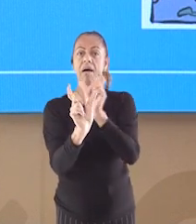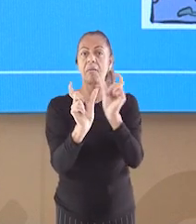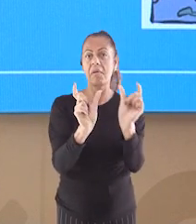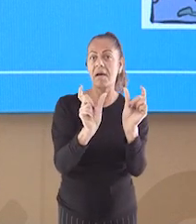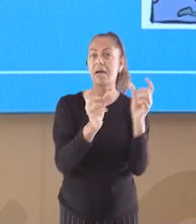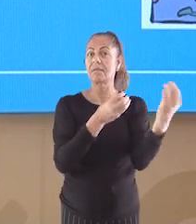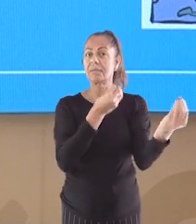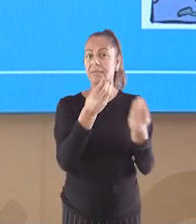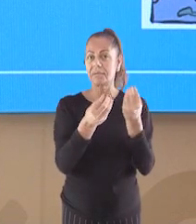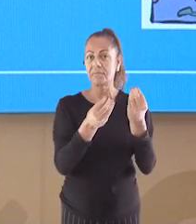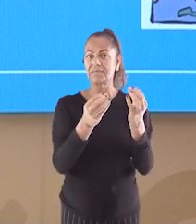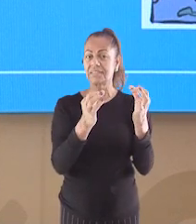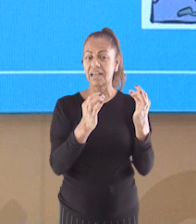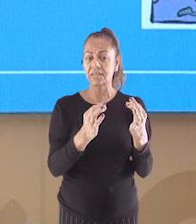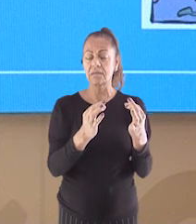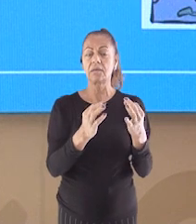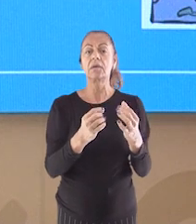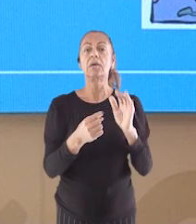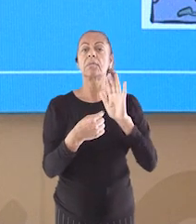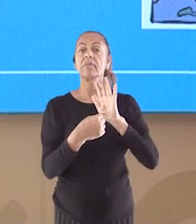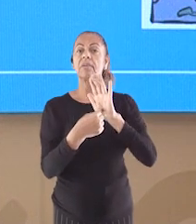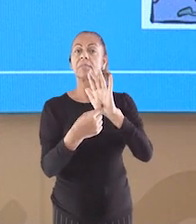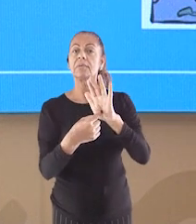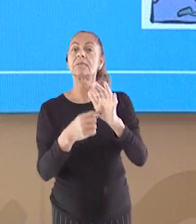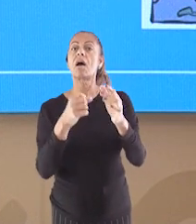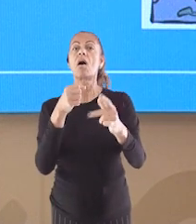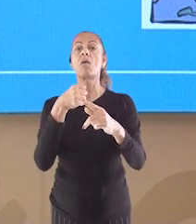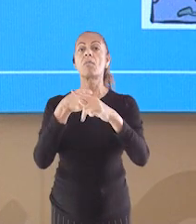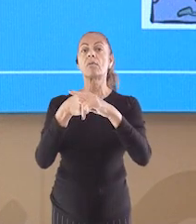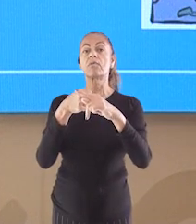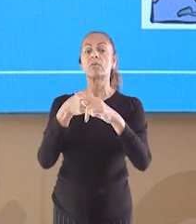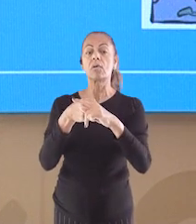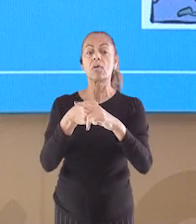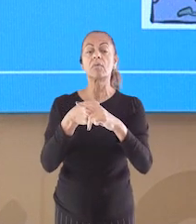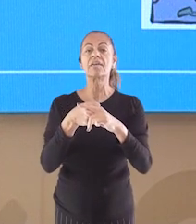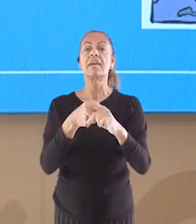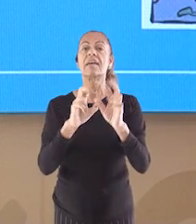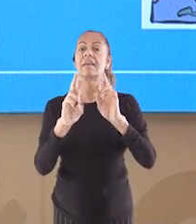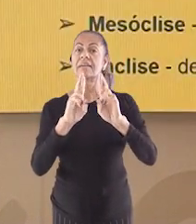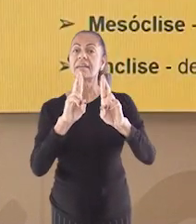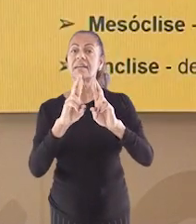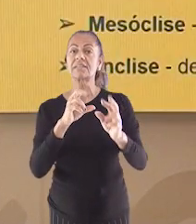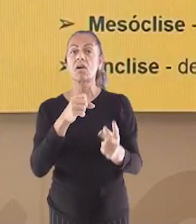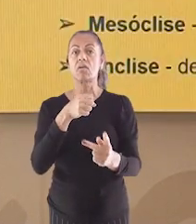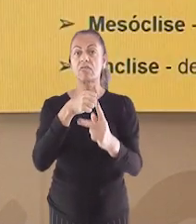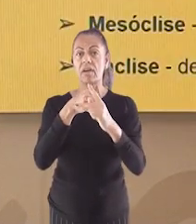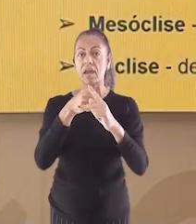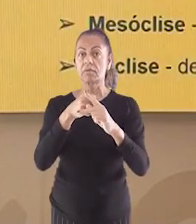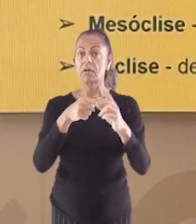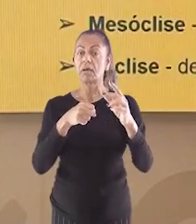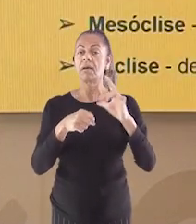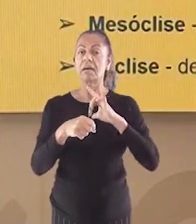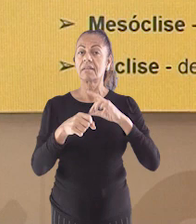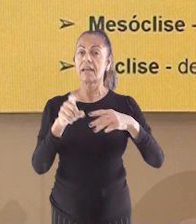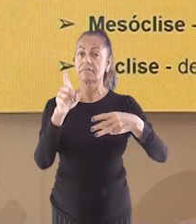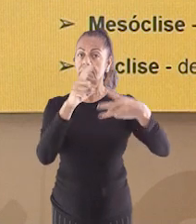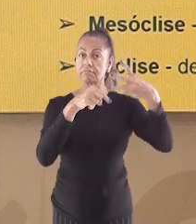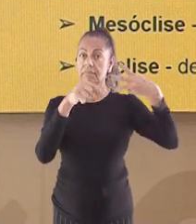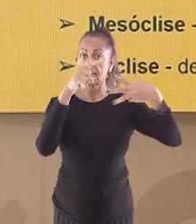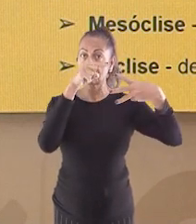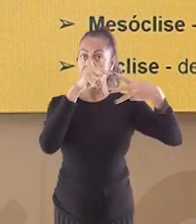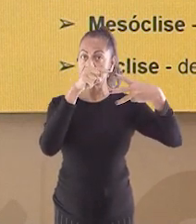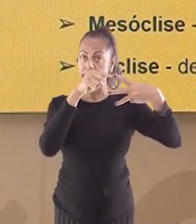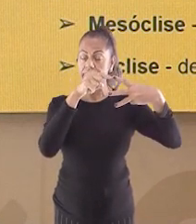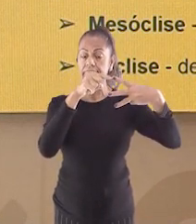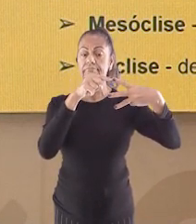vamos aprender sobre colocação pronominal? A colocação pronominal indica onde o pronome está localizado